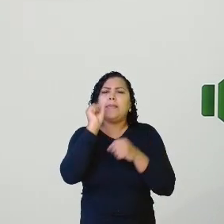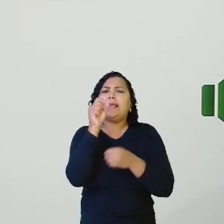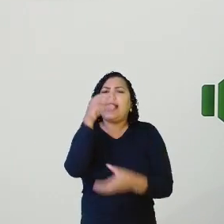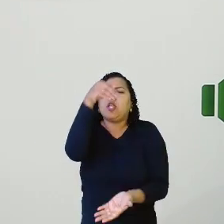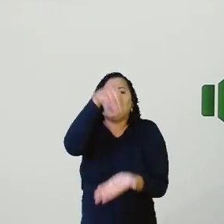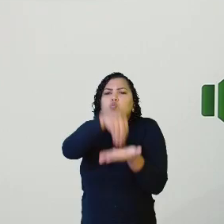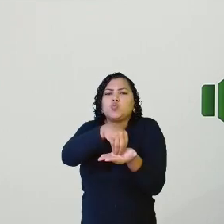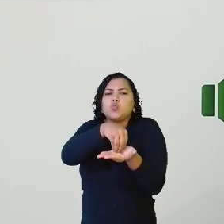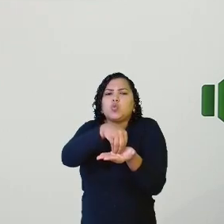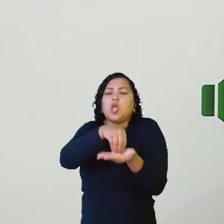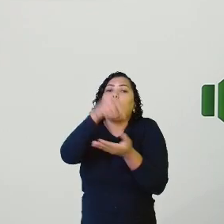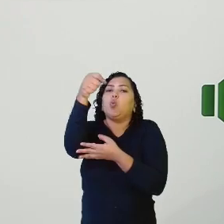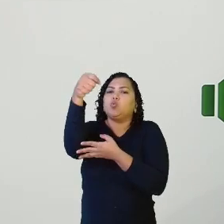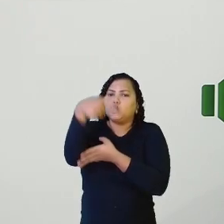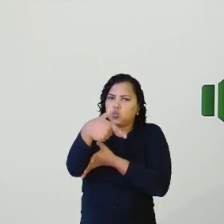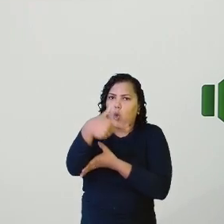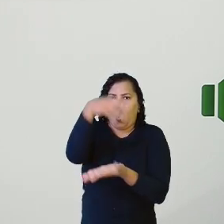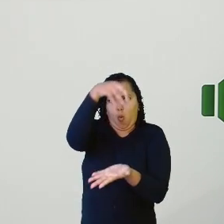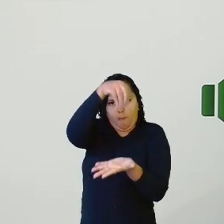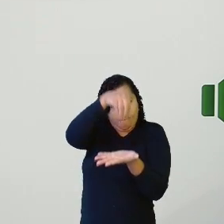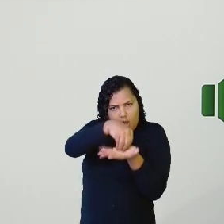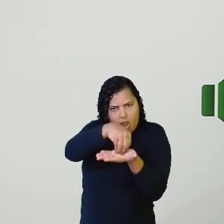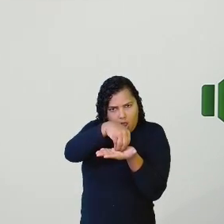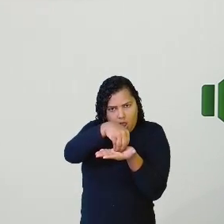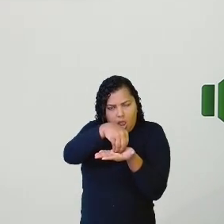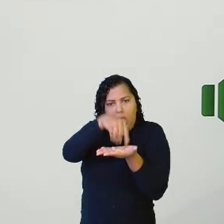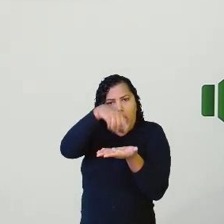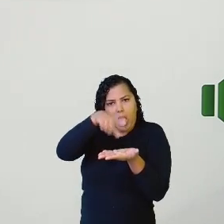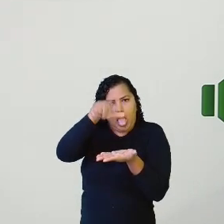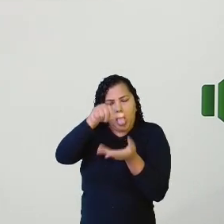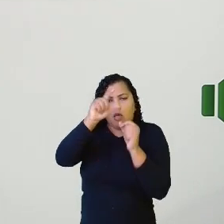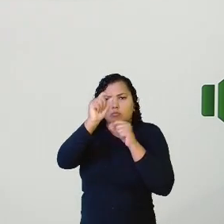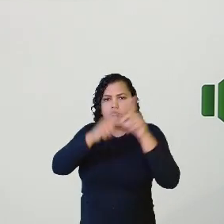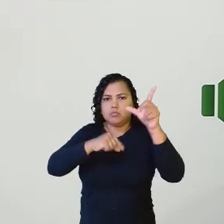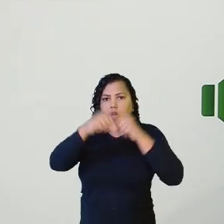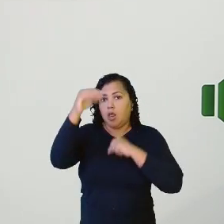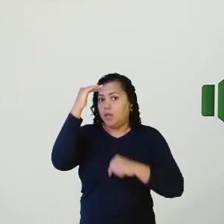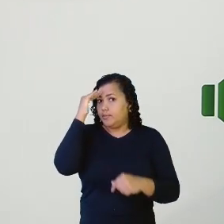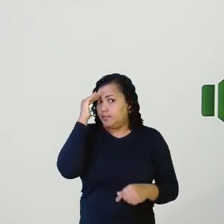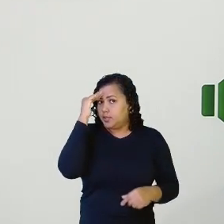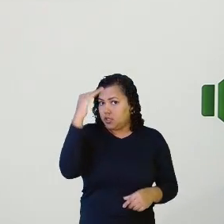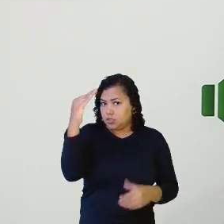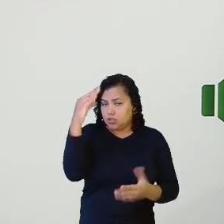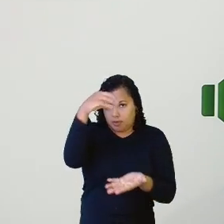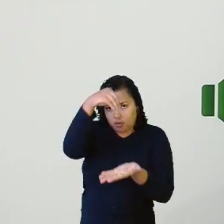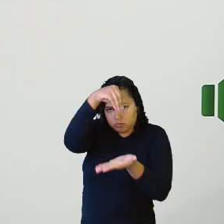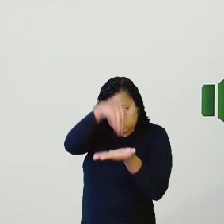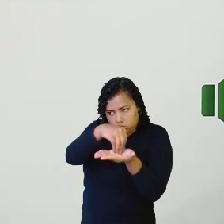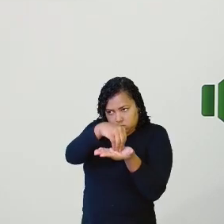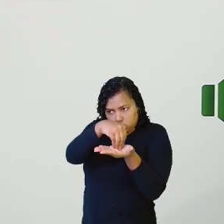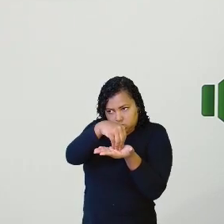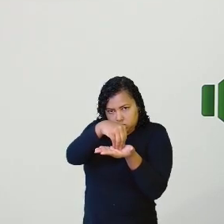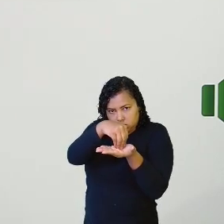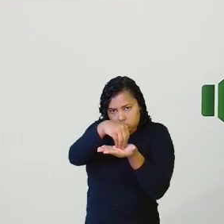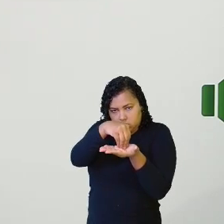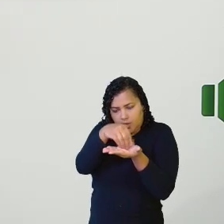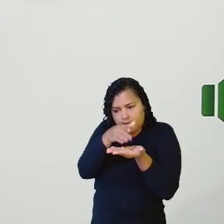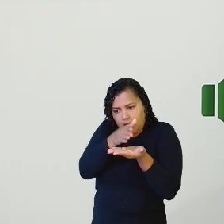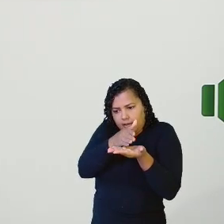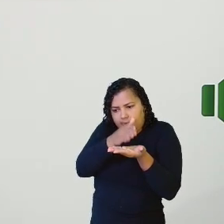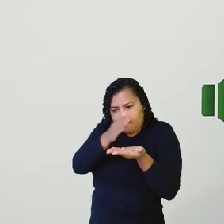do sistema. O Sol. O Sol é uma estrela e ela é quem está no centro, é o astro